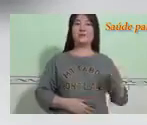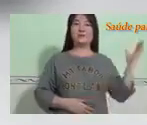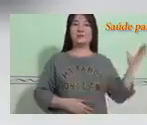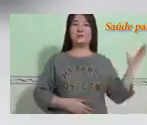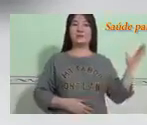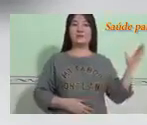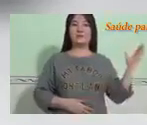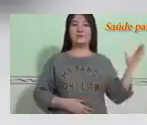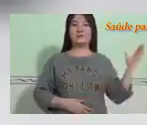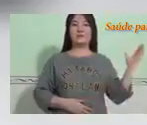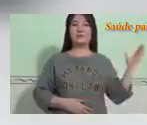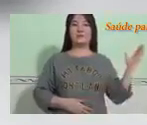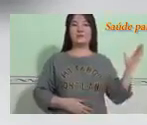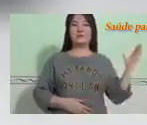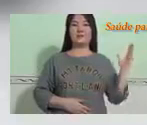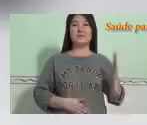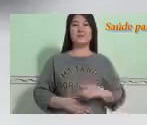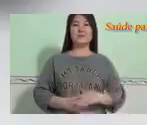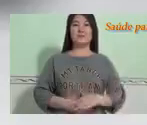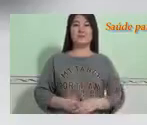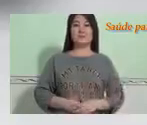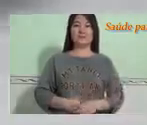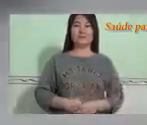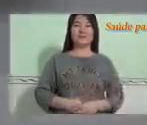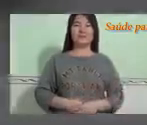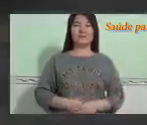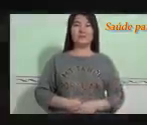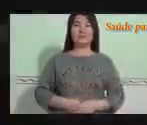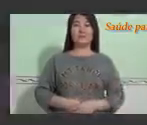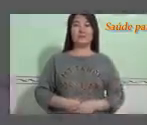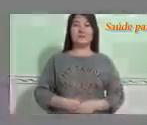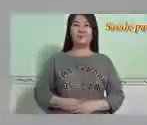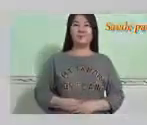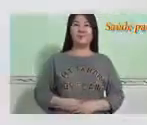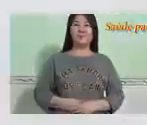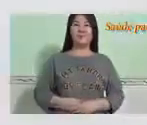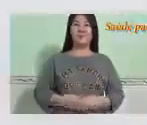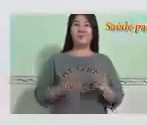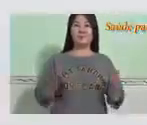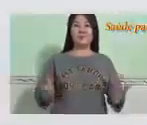CONSIDERDOQUAJANLIMUNOLO e acento agudo GICAE acento agudo DE 30 dias, vírgula ou seja, vírgula